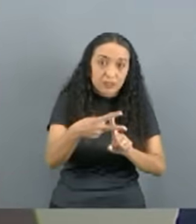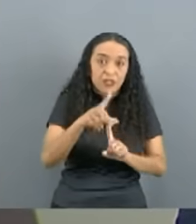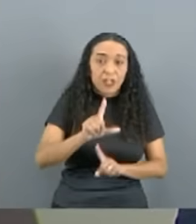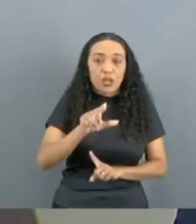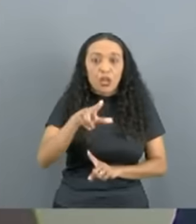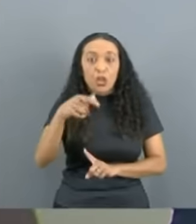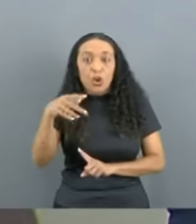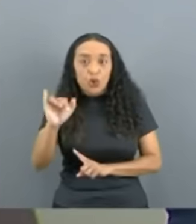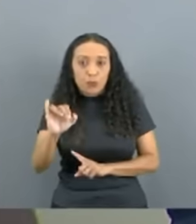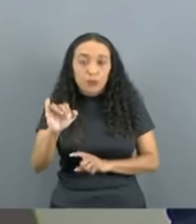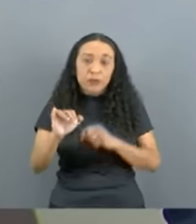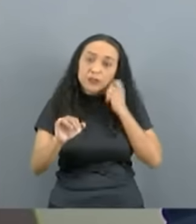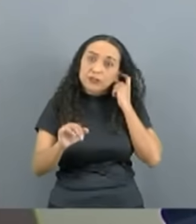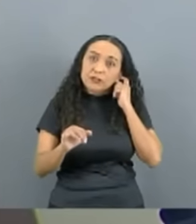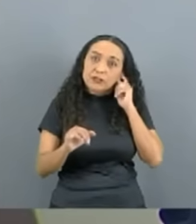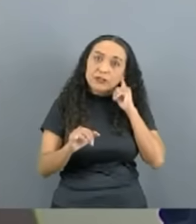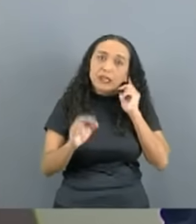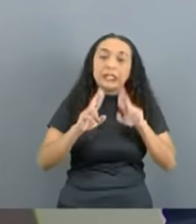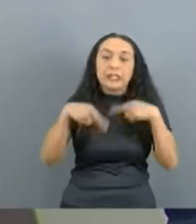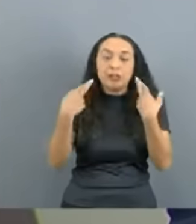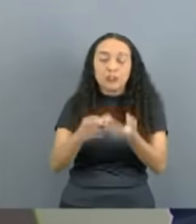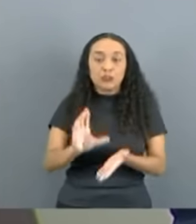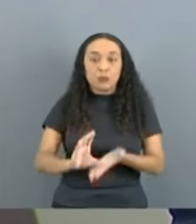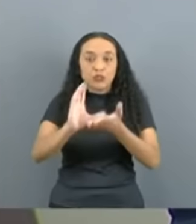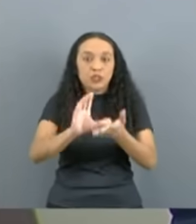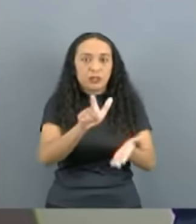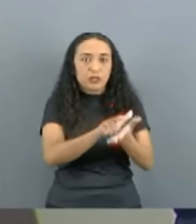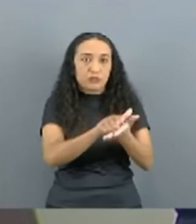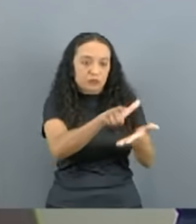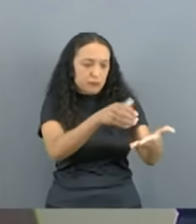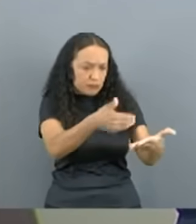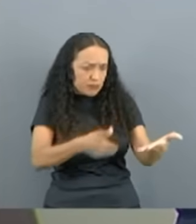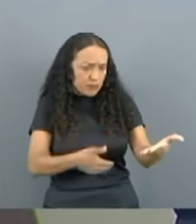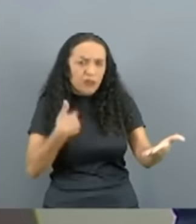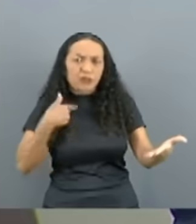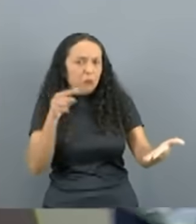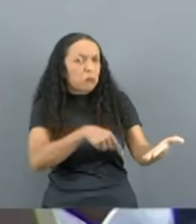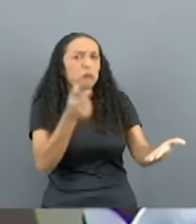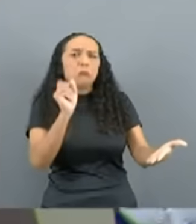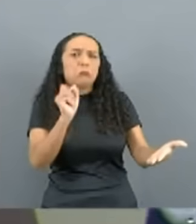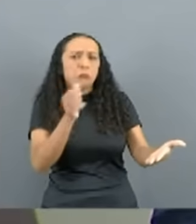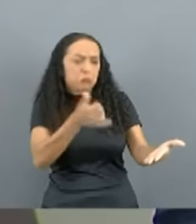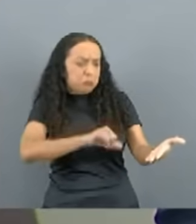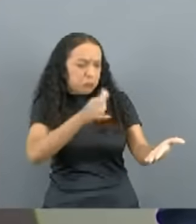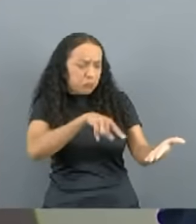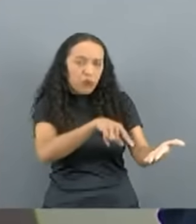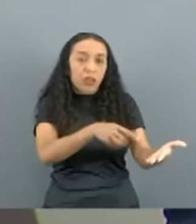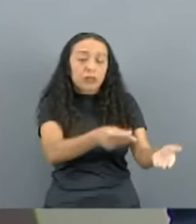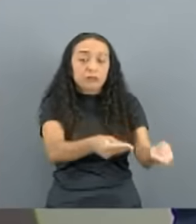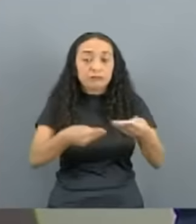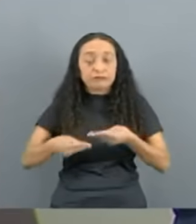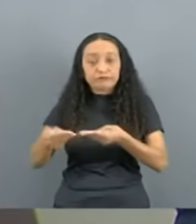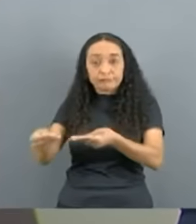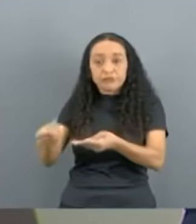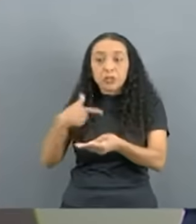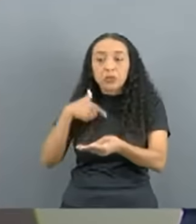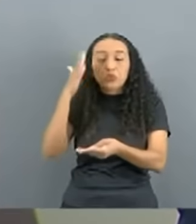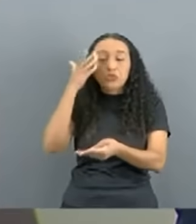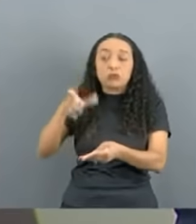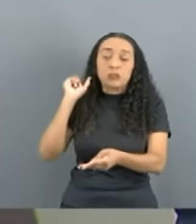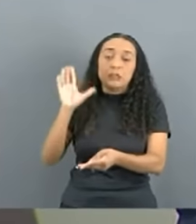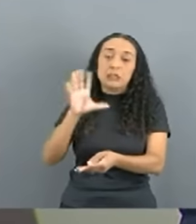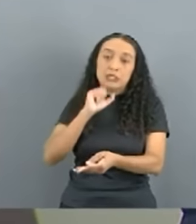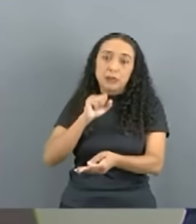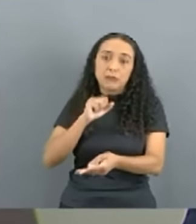estava com ela em mãos na última reunião do Conselho e eu disse que auditoria é essa, que eu não conhecia. Ele me passou, disse eu soube no final de semana. Então, nem